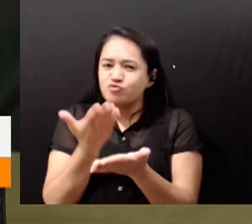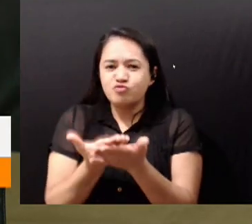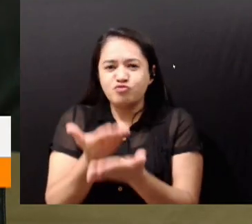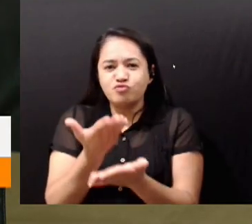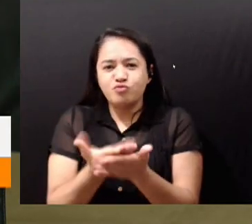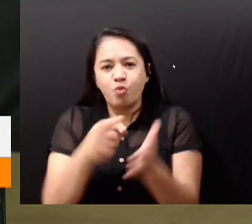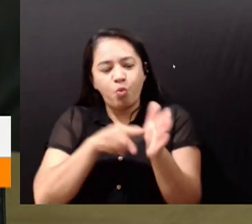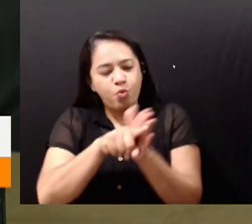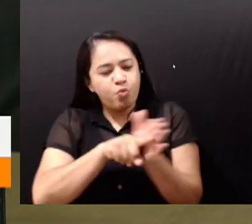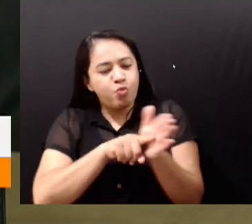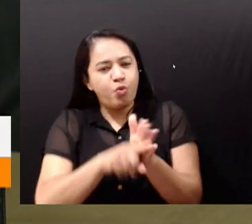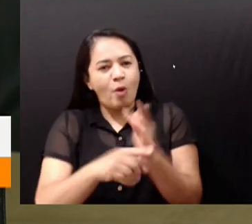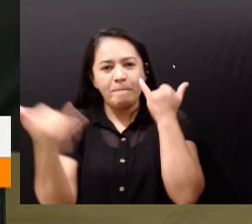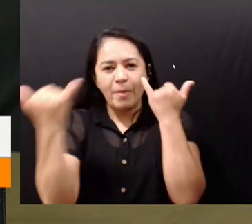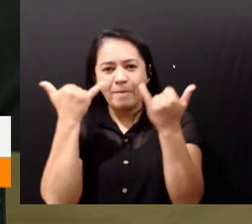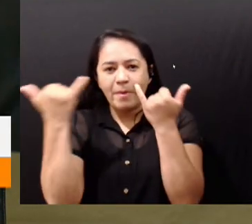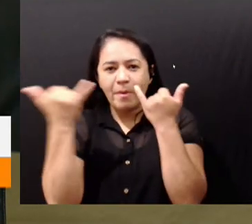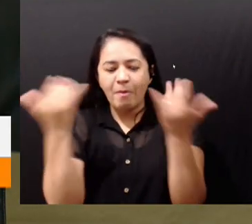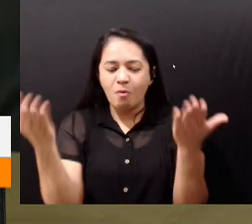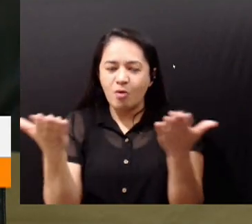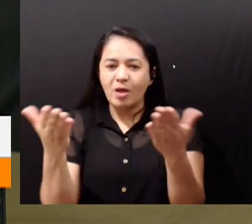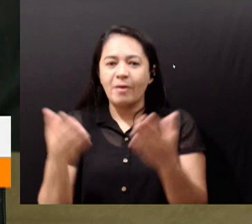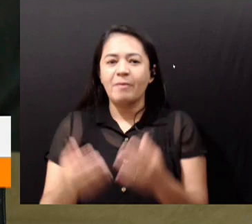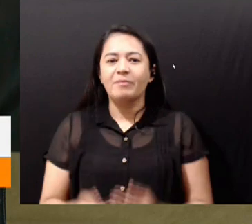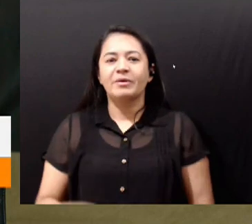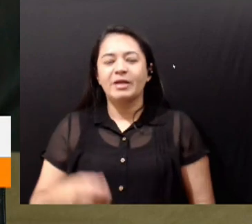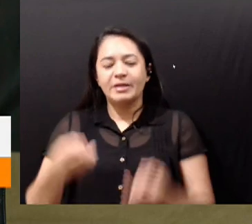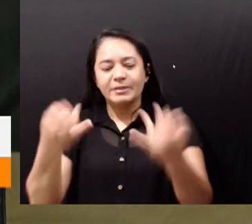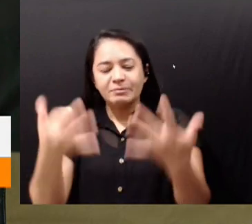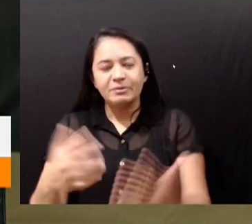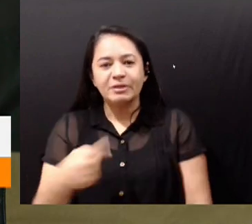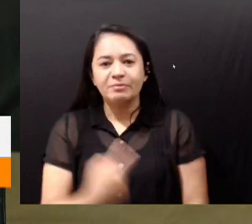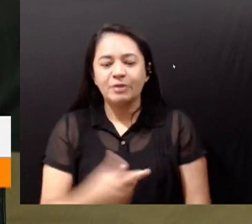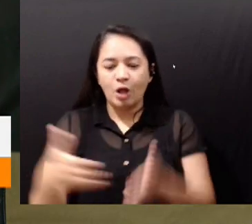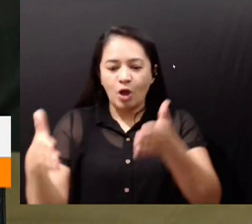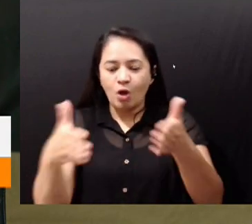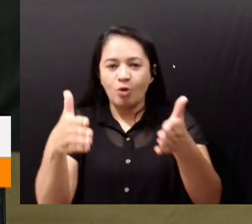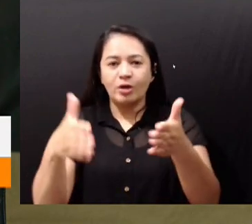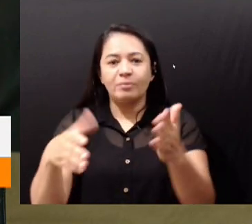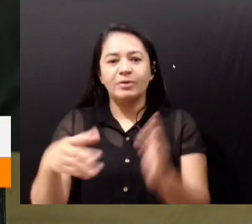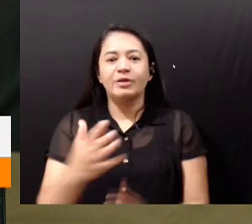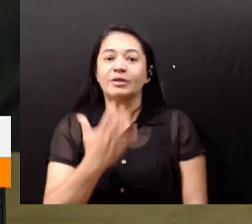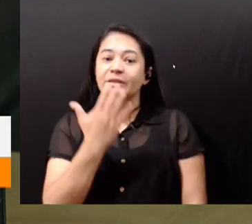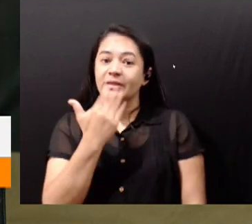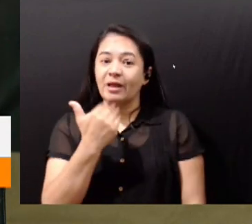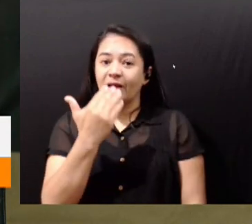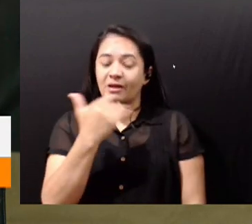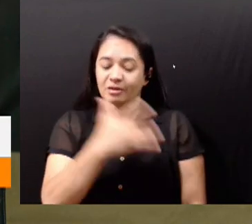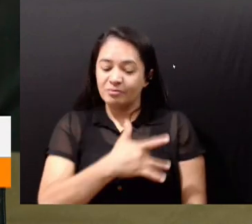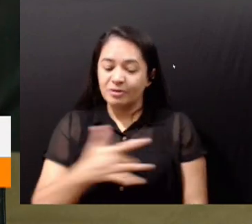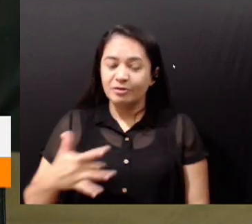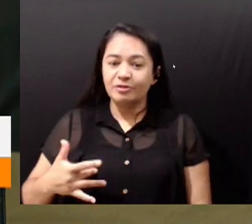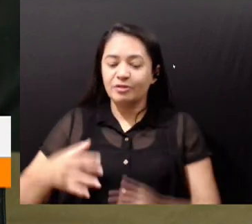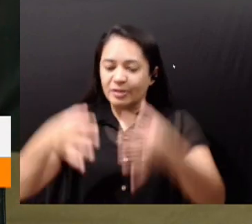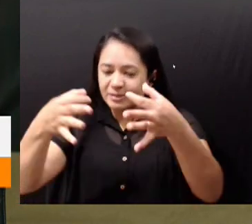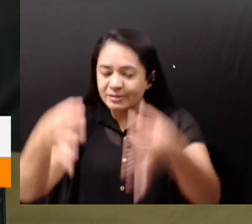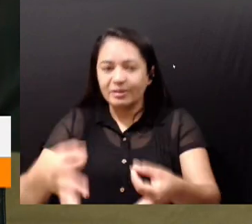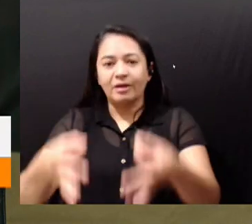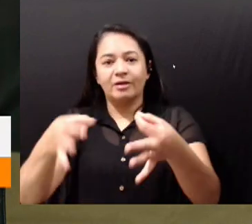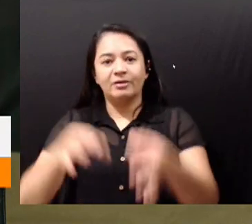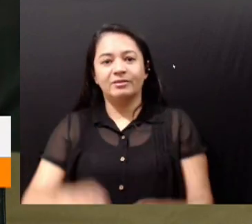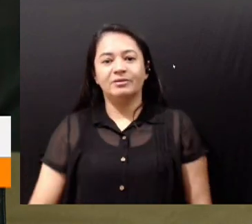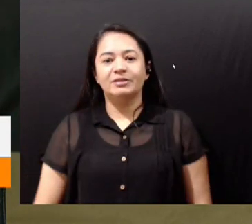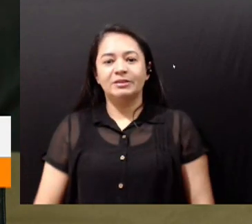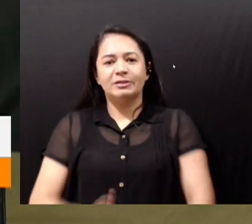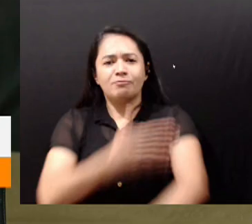se atualizando para trazer para a gente o caminho da alimentação, né, saudável, correta, da disciplina. Porque eu